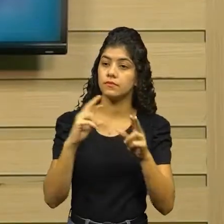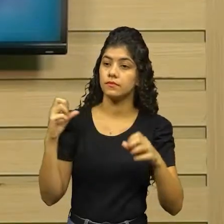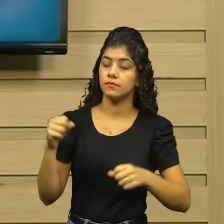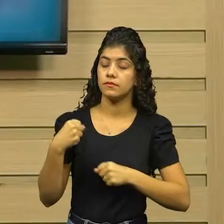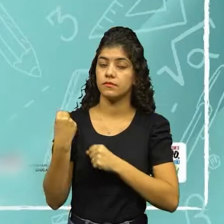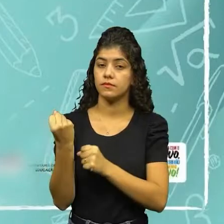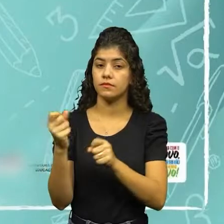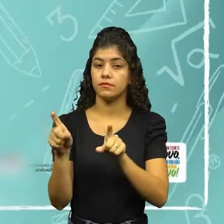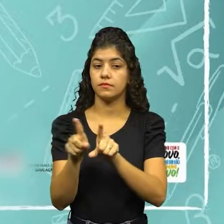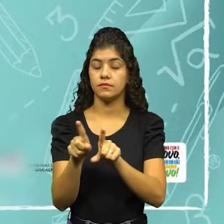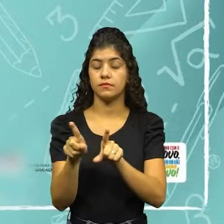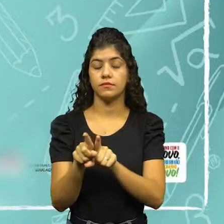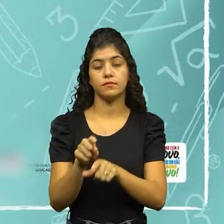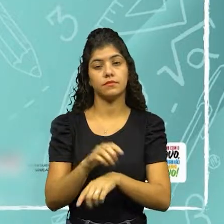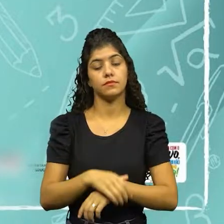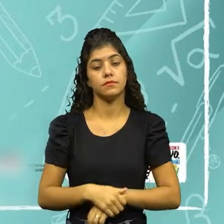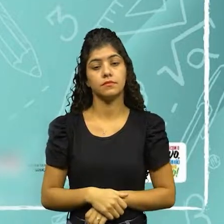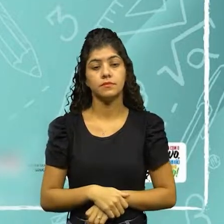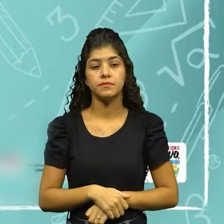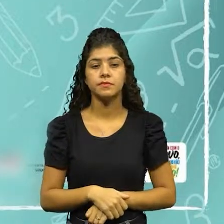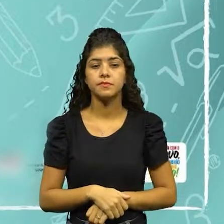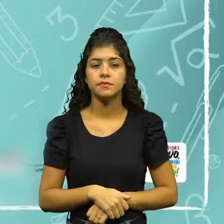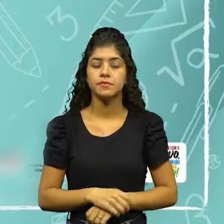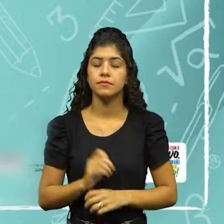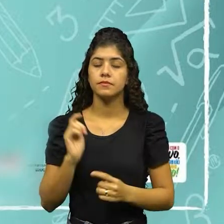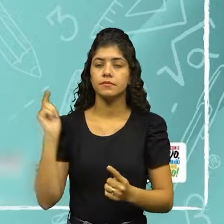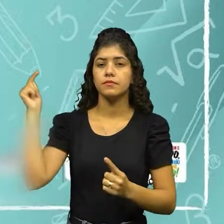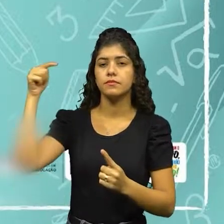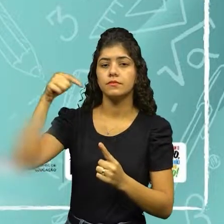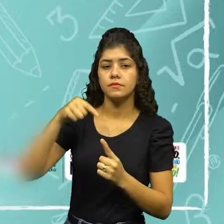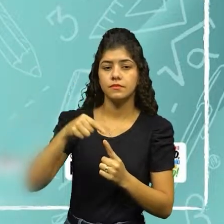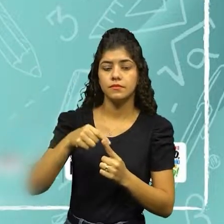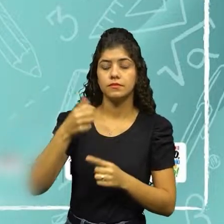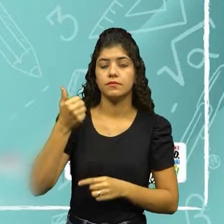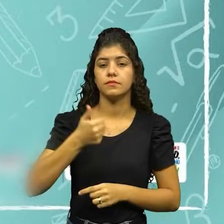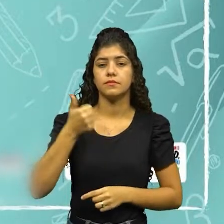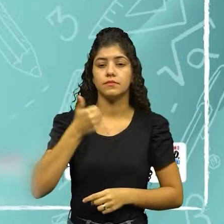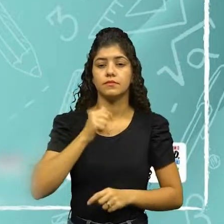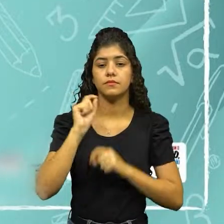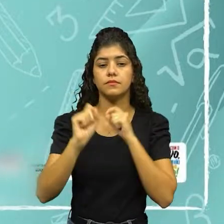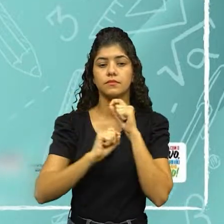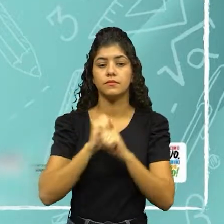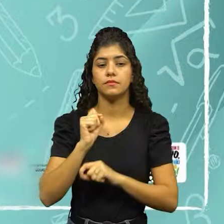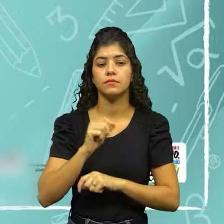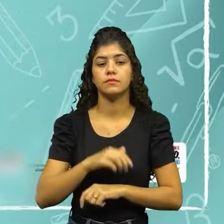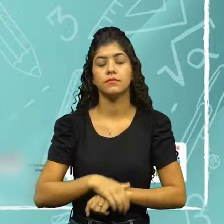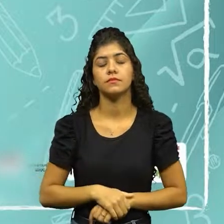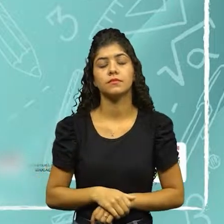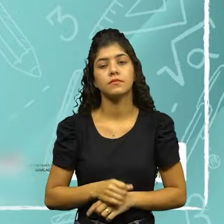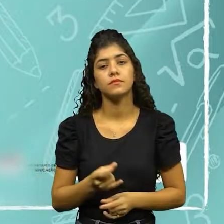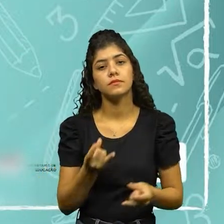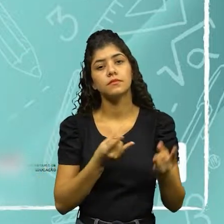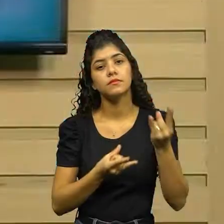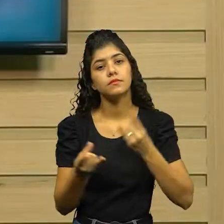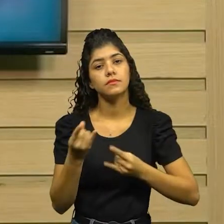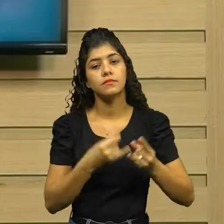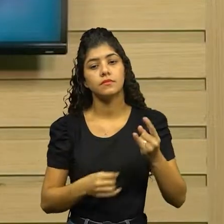e duradouras. Então, qual é o objetivo do marketing? O primeiro objetivo do marketing é atrair novos